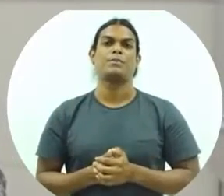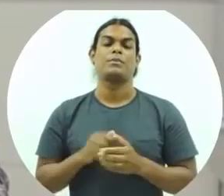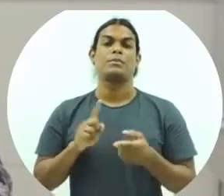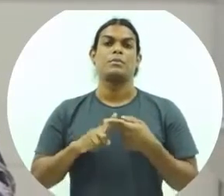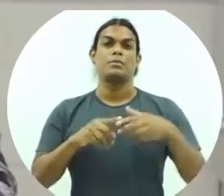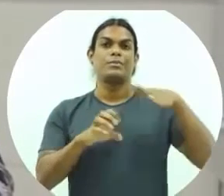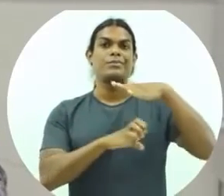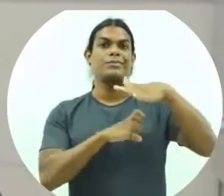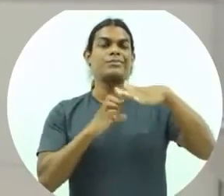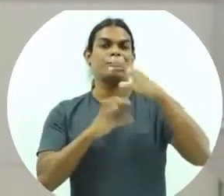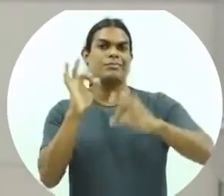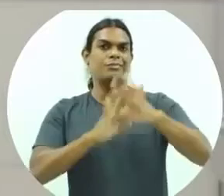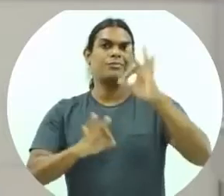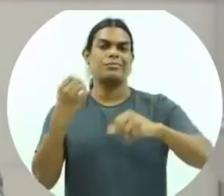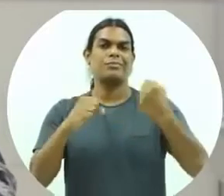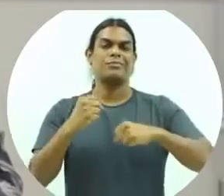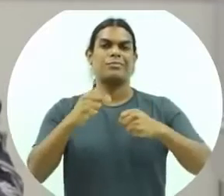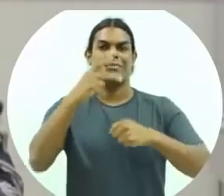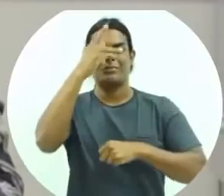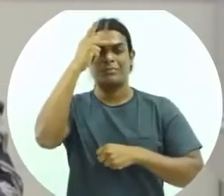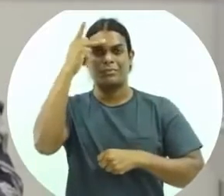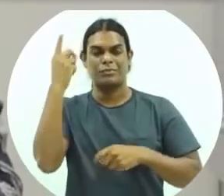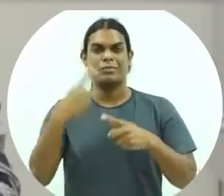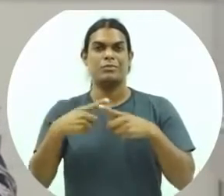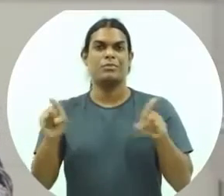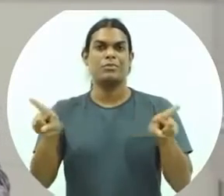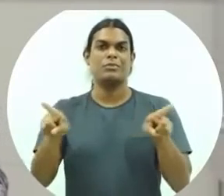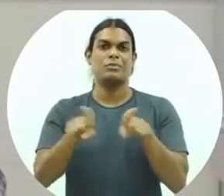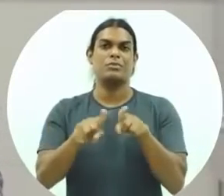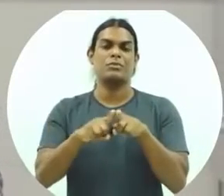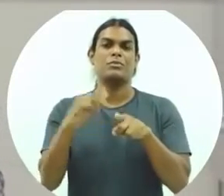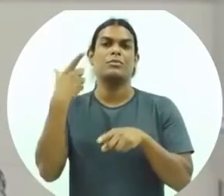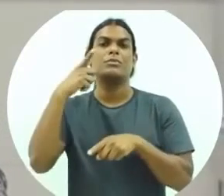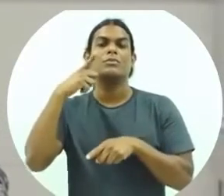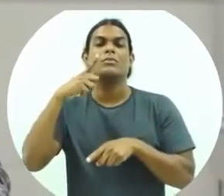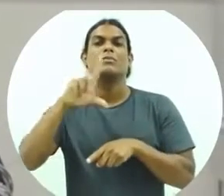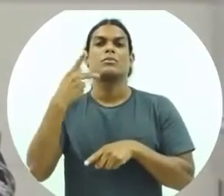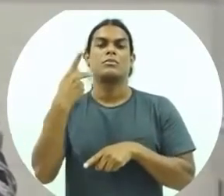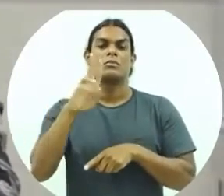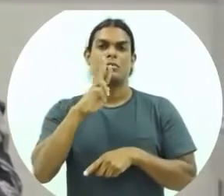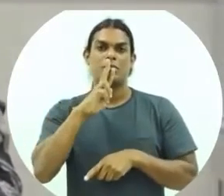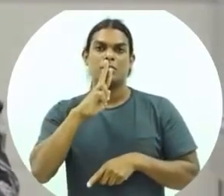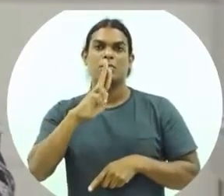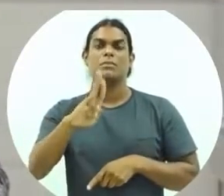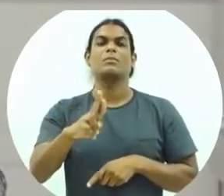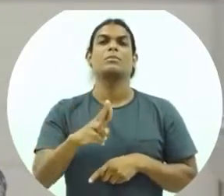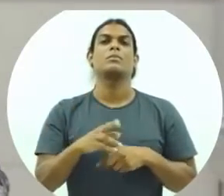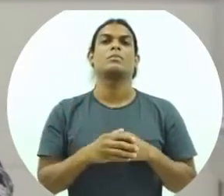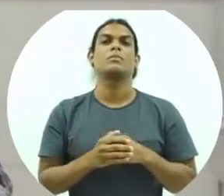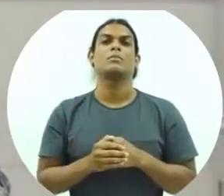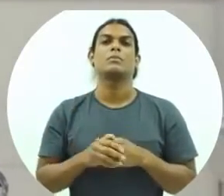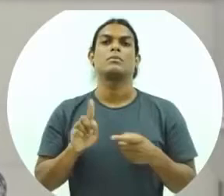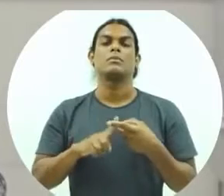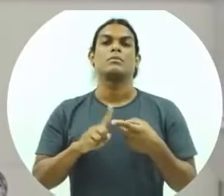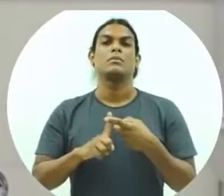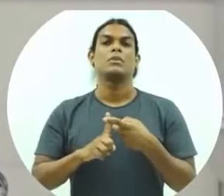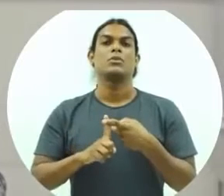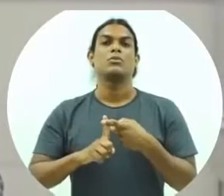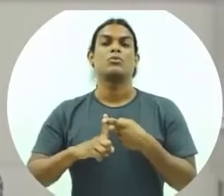vez, a organização precisa das pessoas porque, através das pessoas, ela consegue alcançar os seus resultados e,